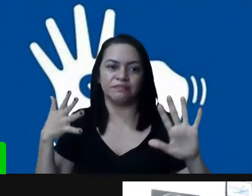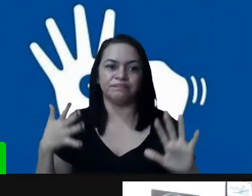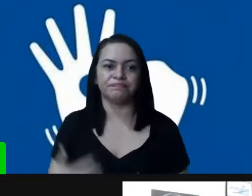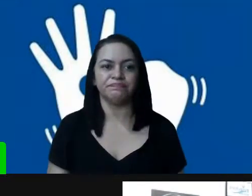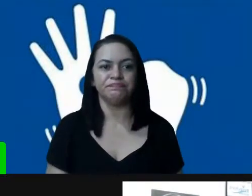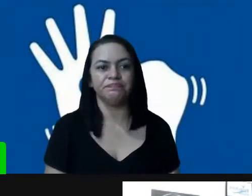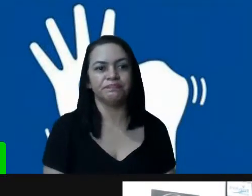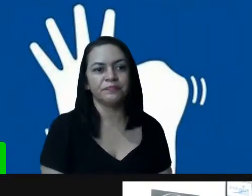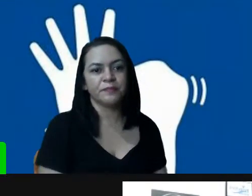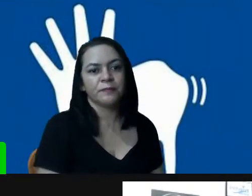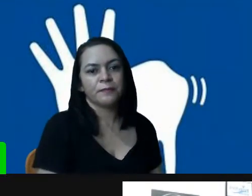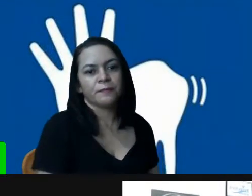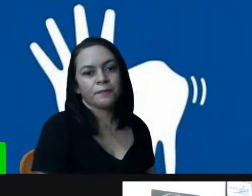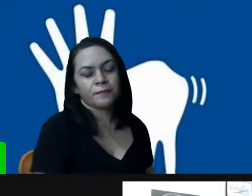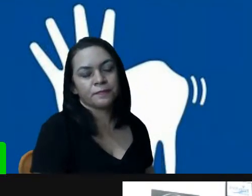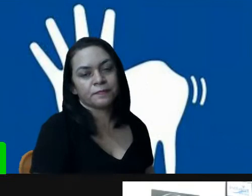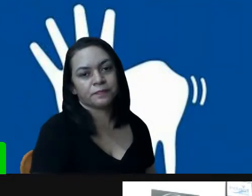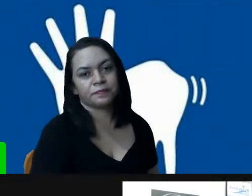proficiência.